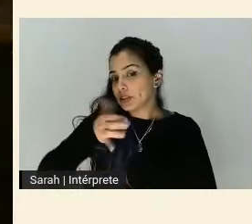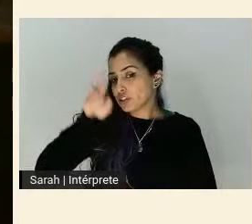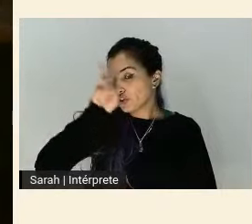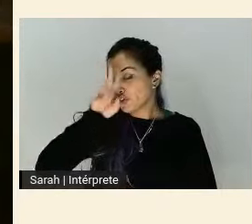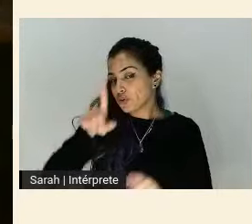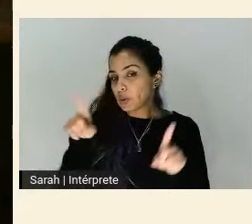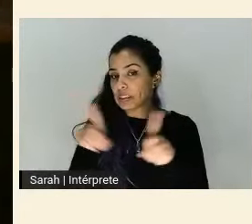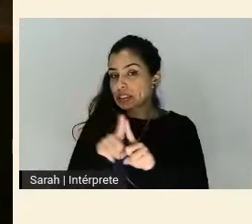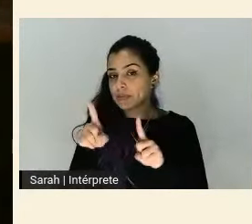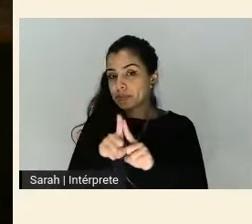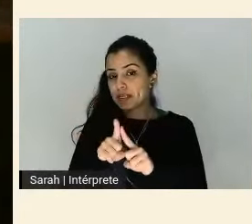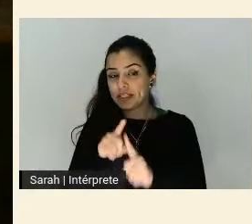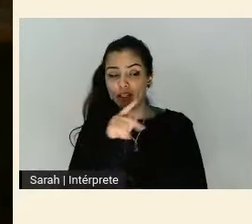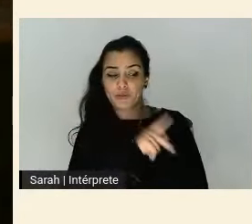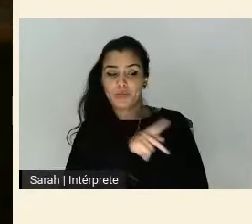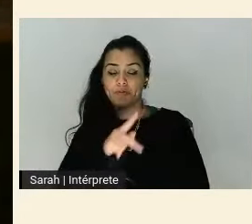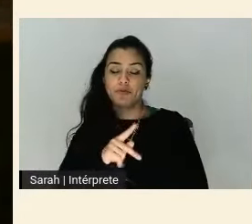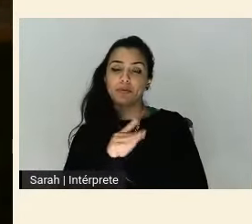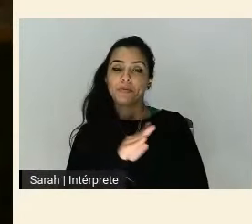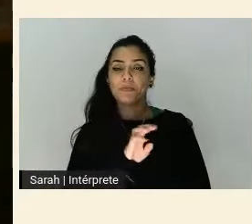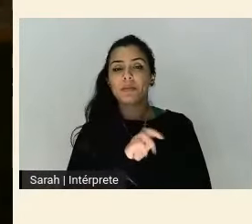pelo professor Benedito Nunes,